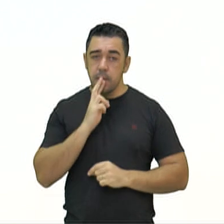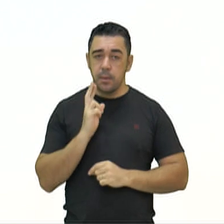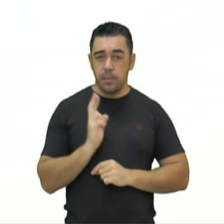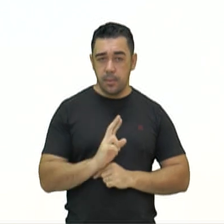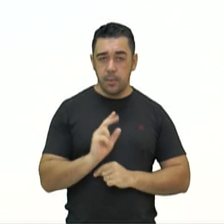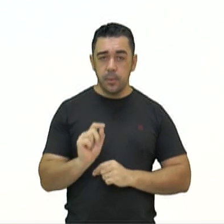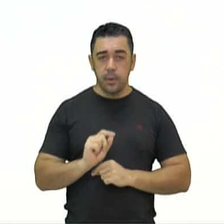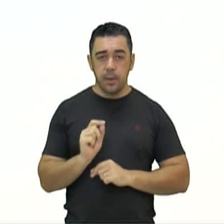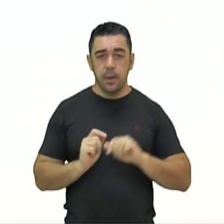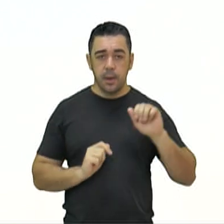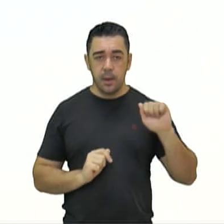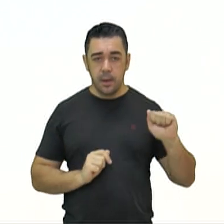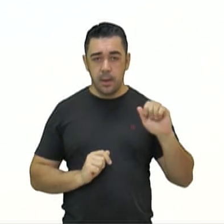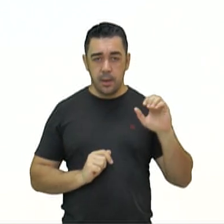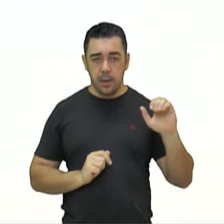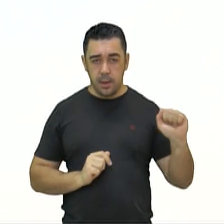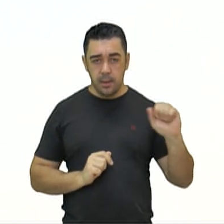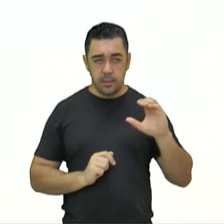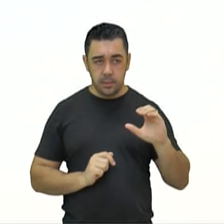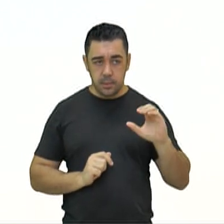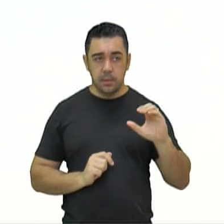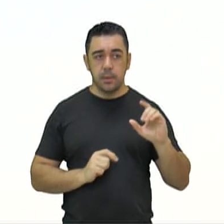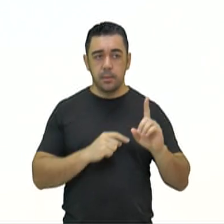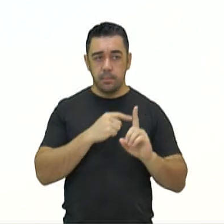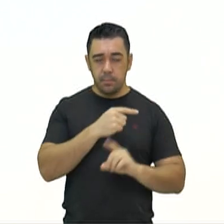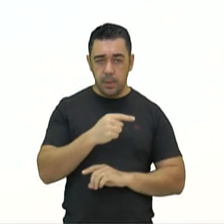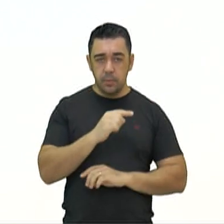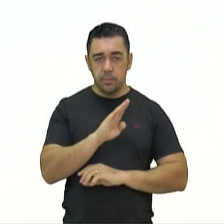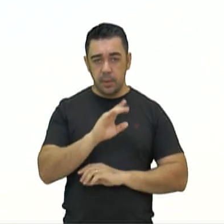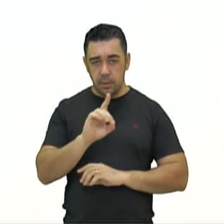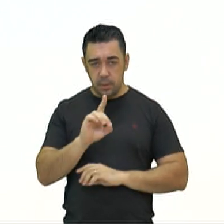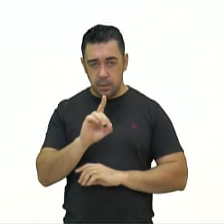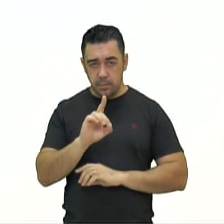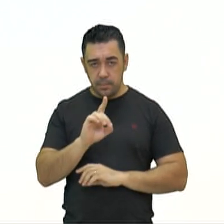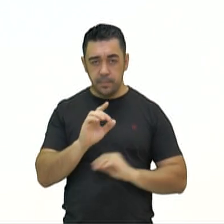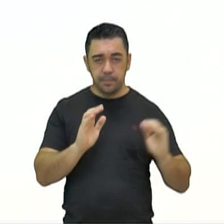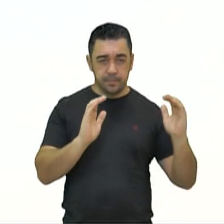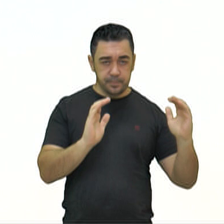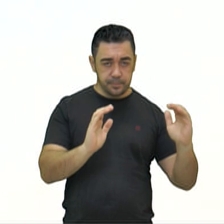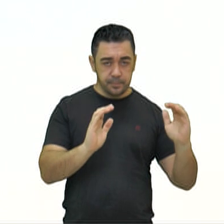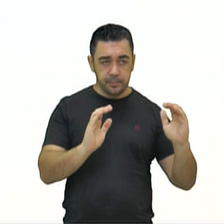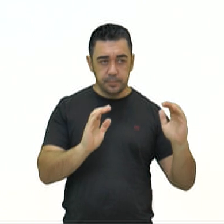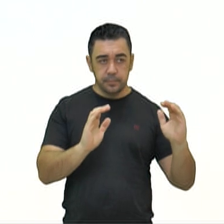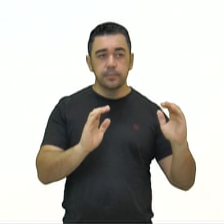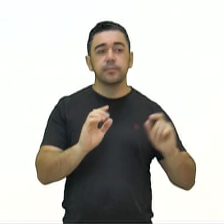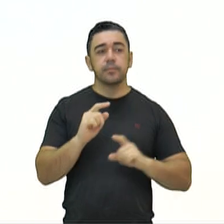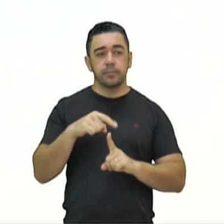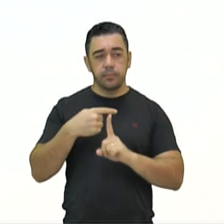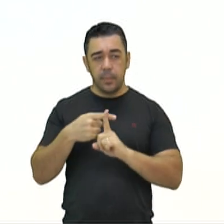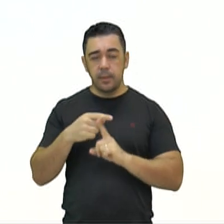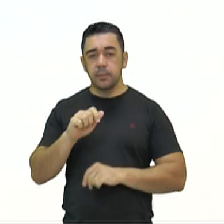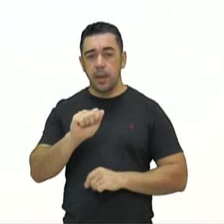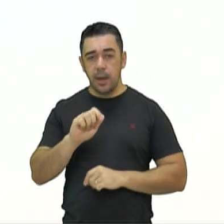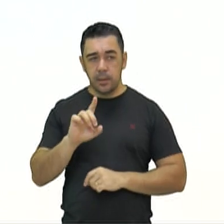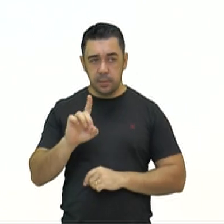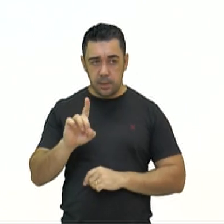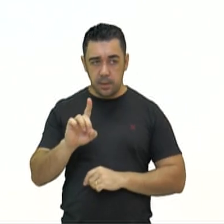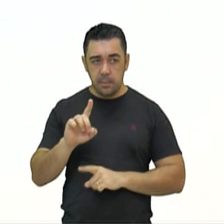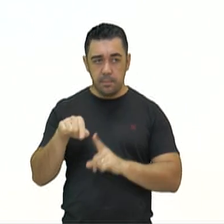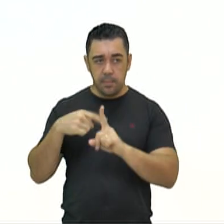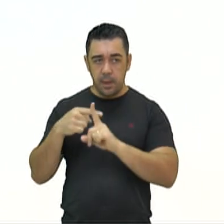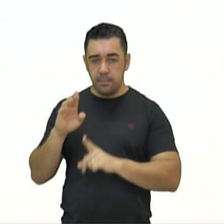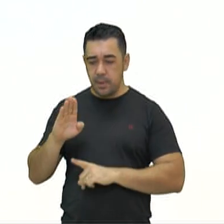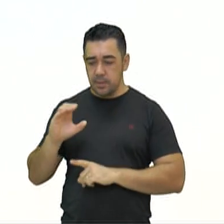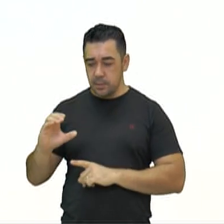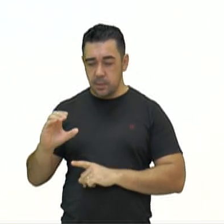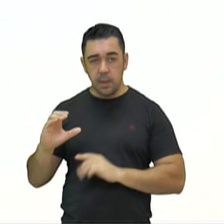resultado, é o quê? Parte real, A vezes C menos B vezes D. Mais parte imaginária, A vezes D